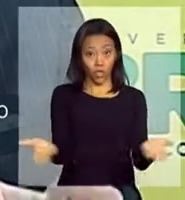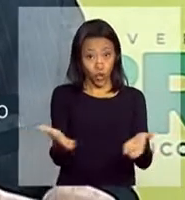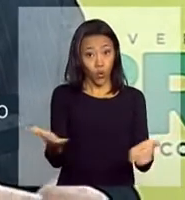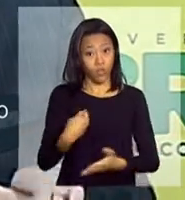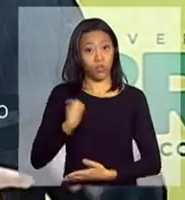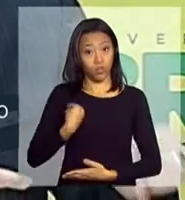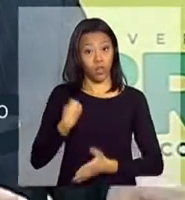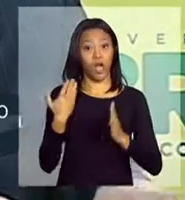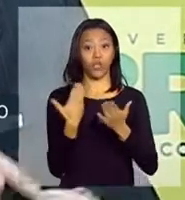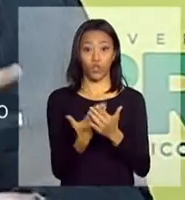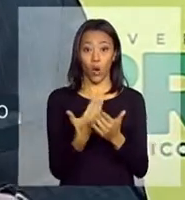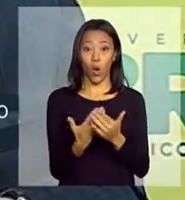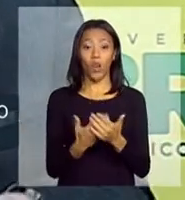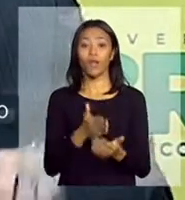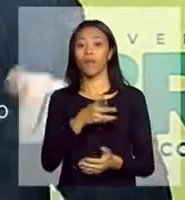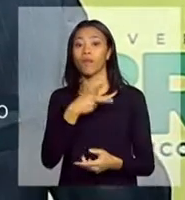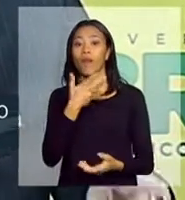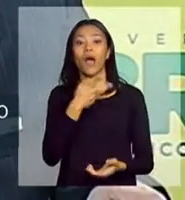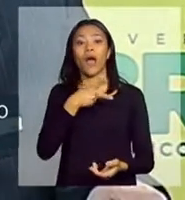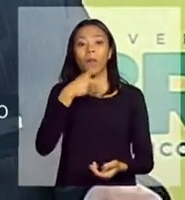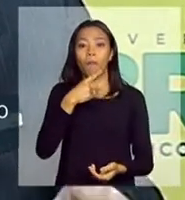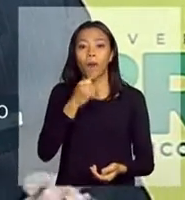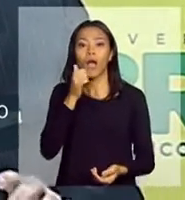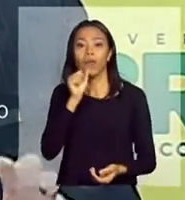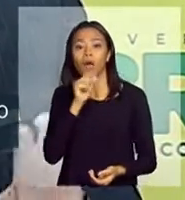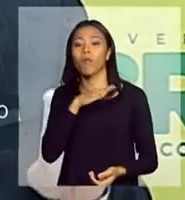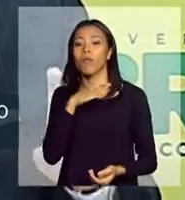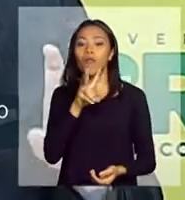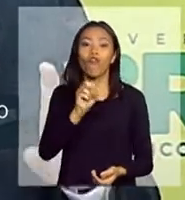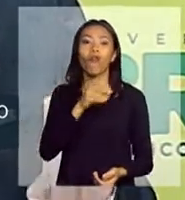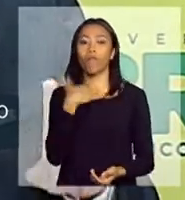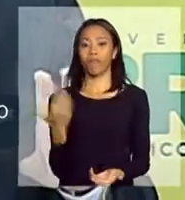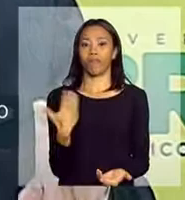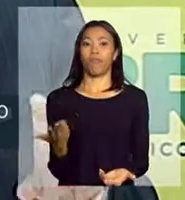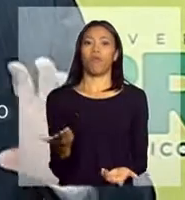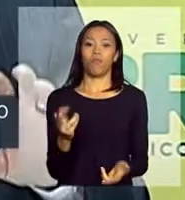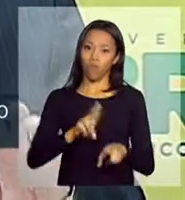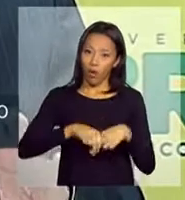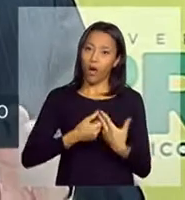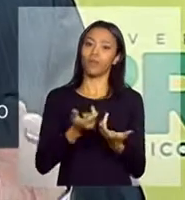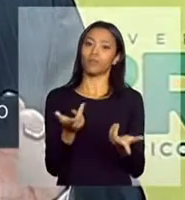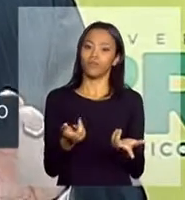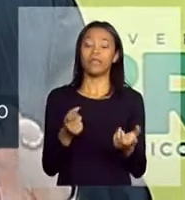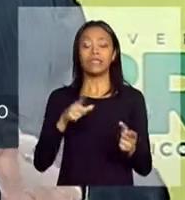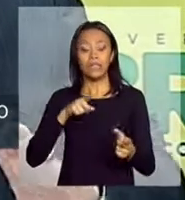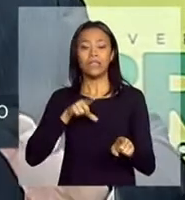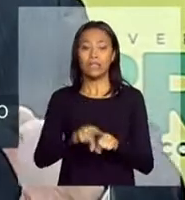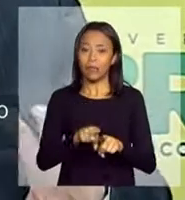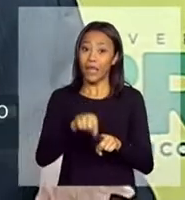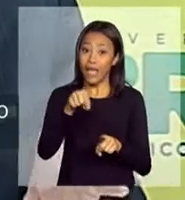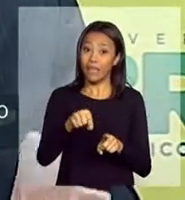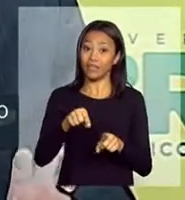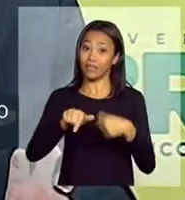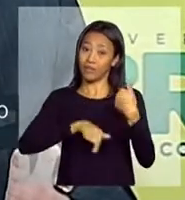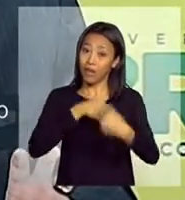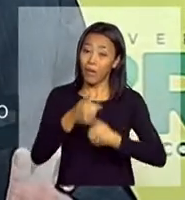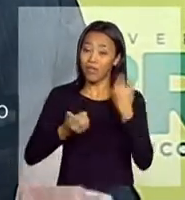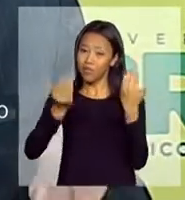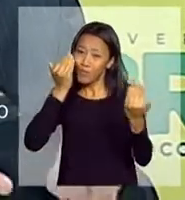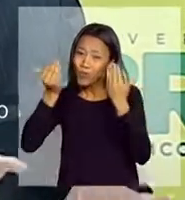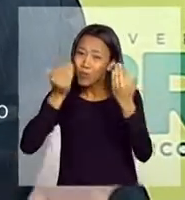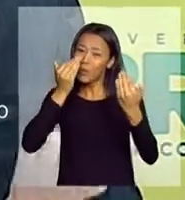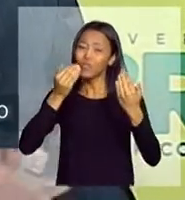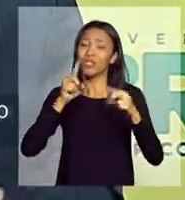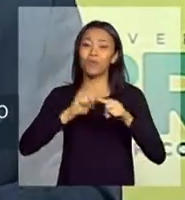hoje que perdeu os pais perderam irmão perdeu a mãe perder a vó né então tem do trabalho também de Psicologia para trabalhar com esses